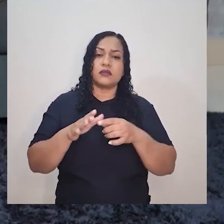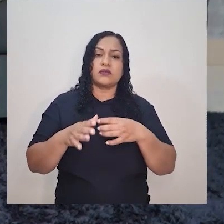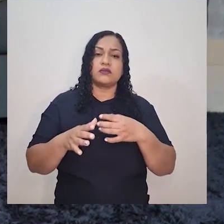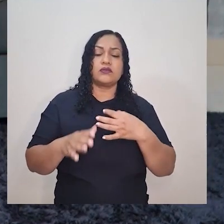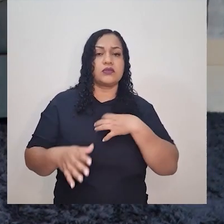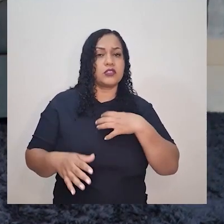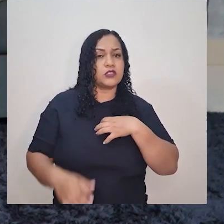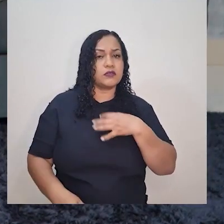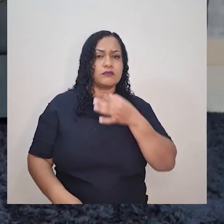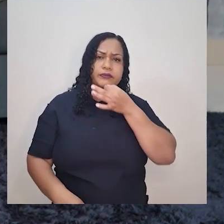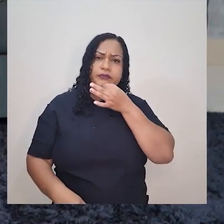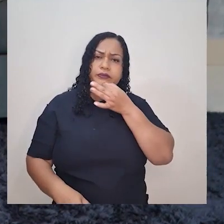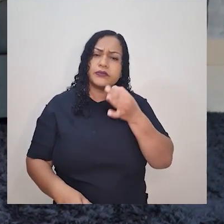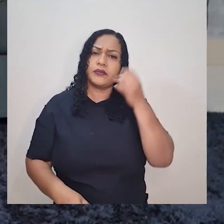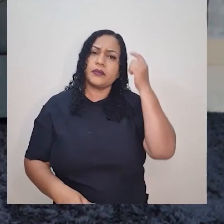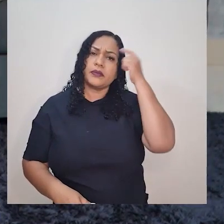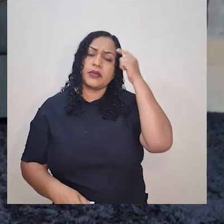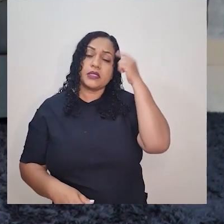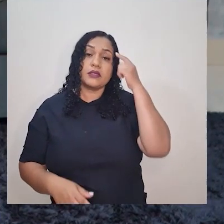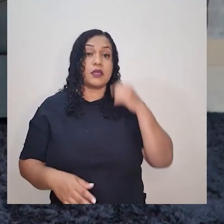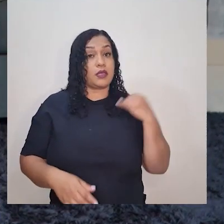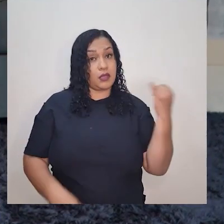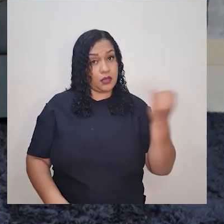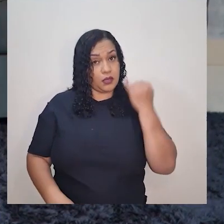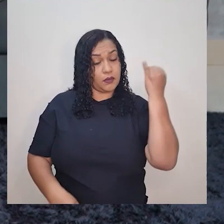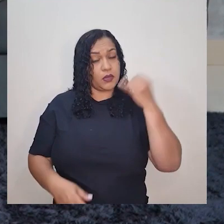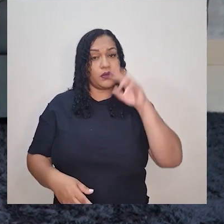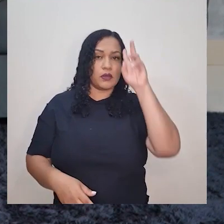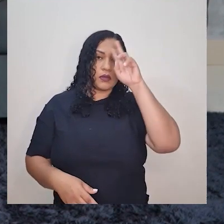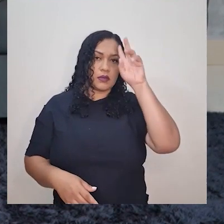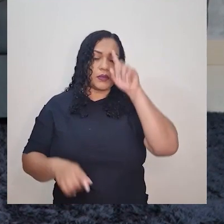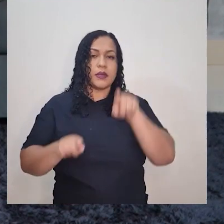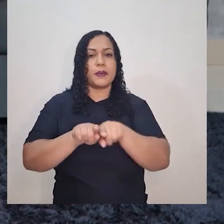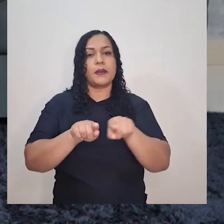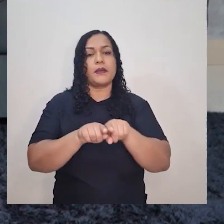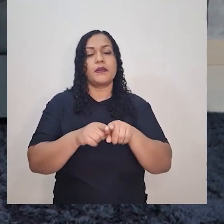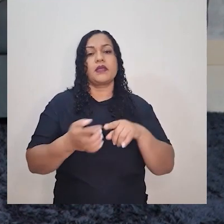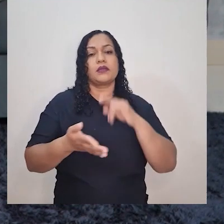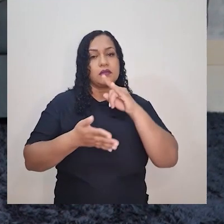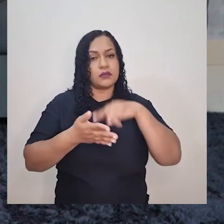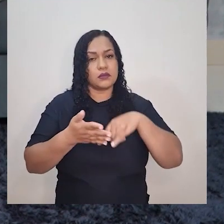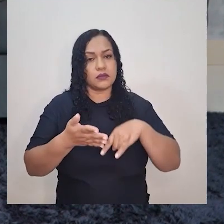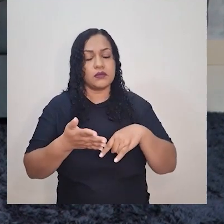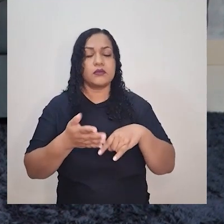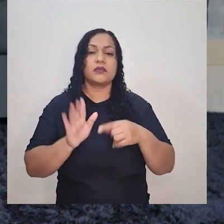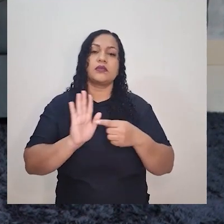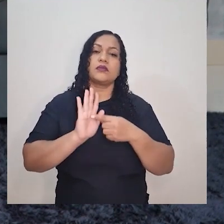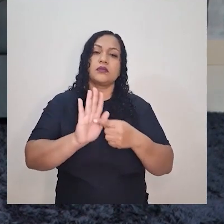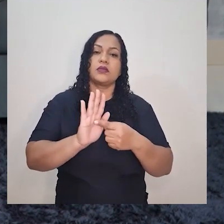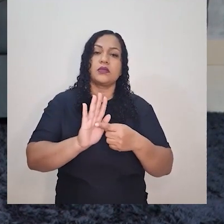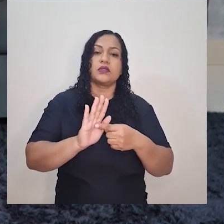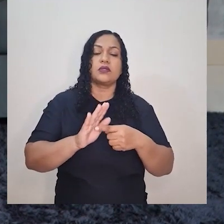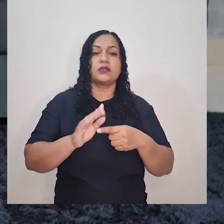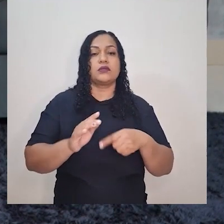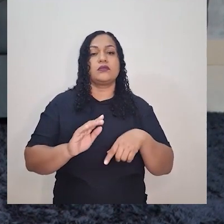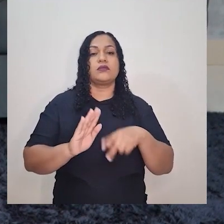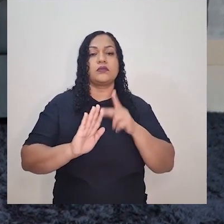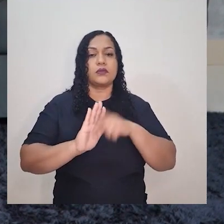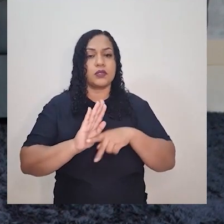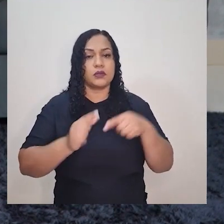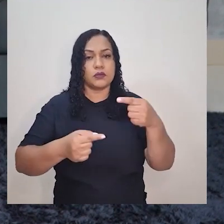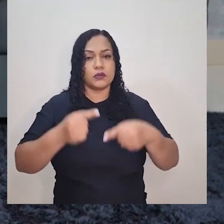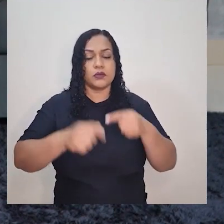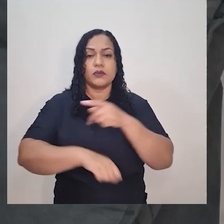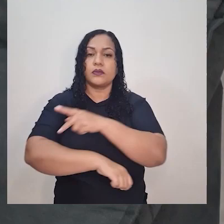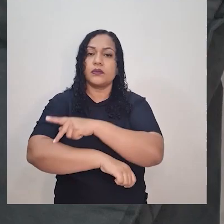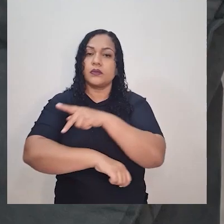que ele é um documento, né, que reflete essa dimensão do projeto, a dimensão política, a dimensão